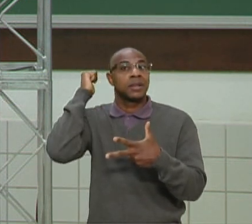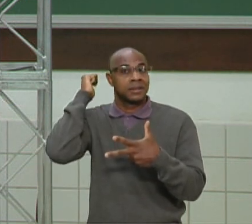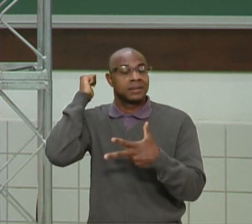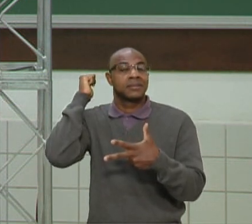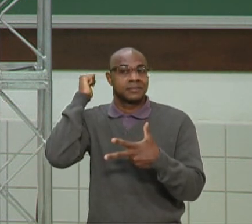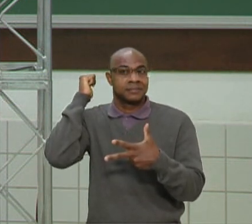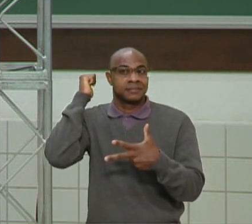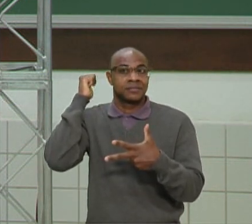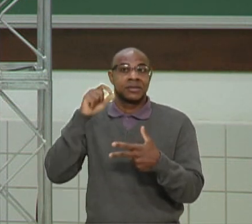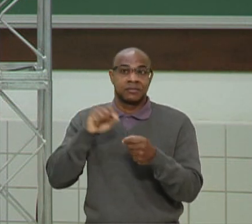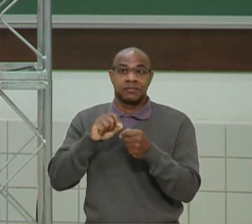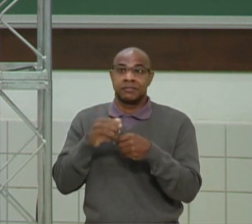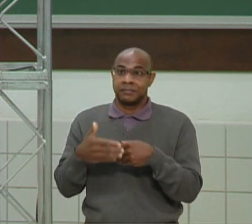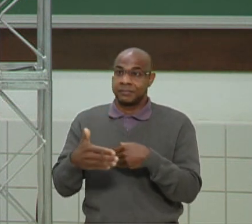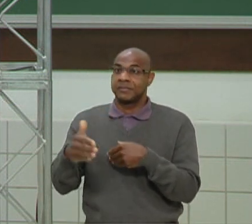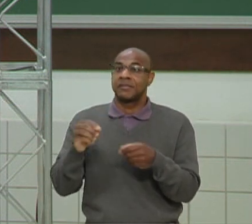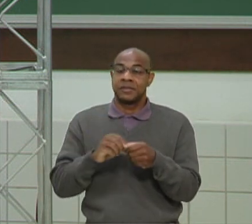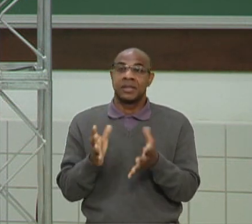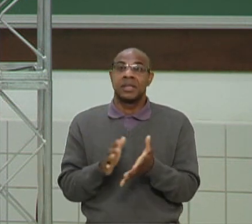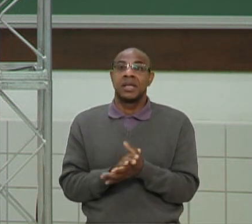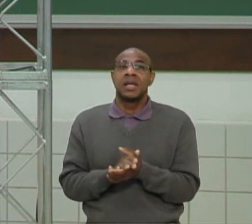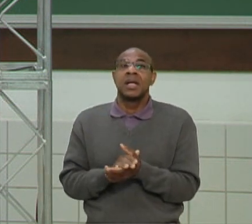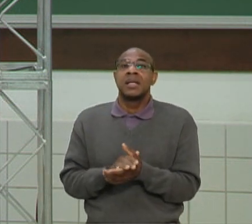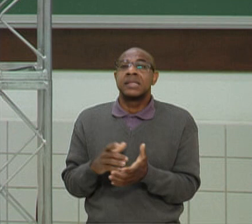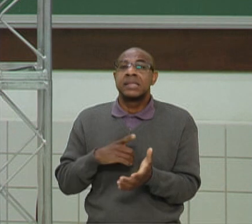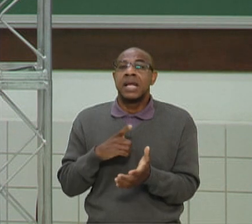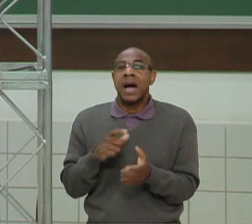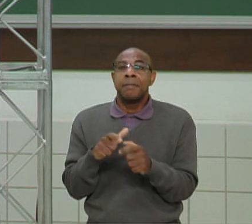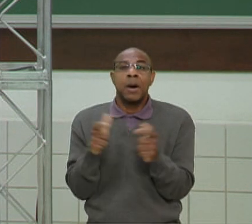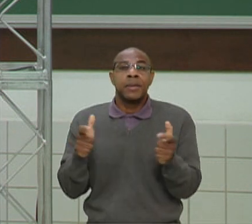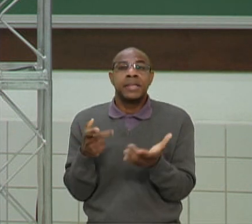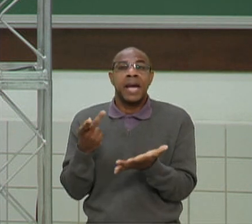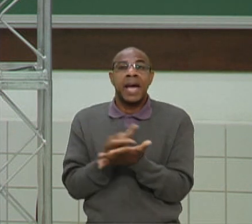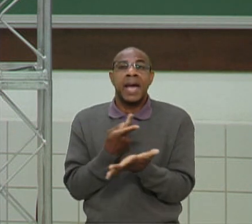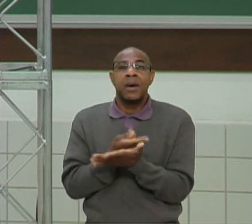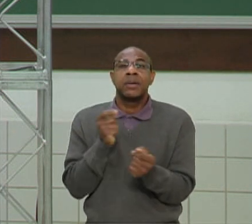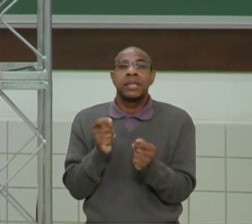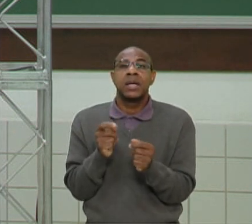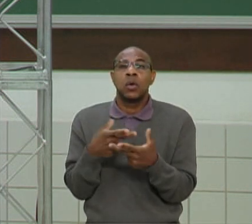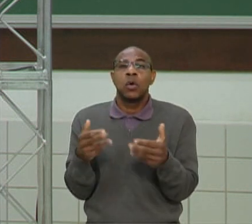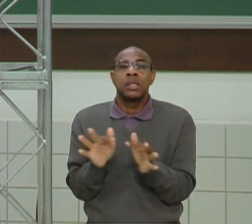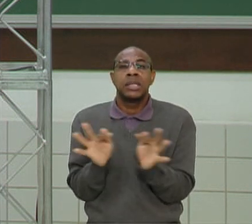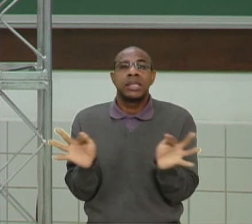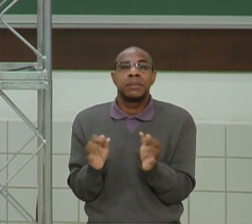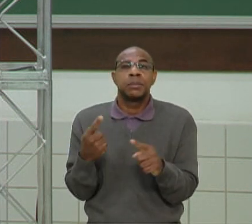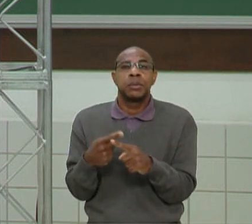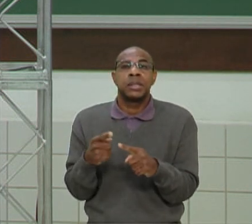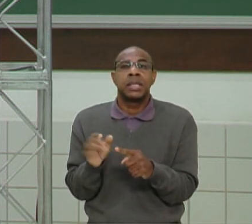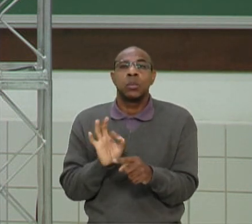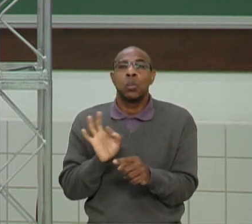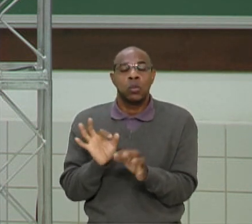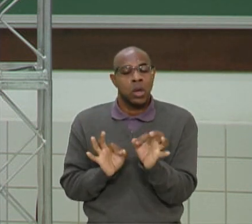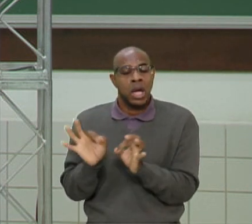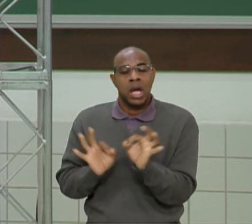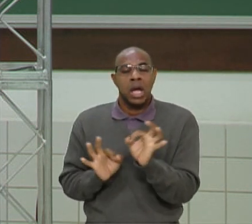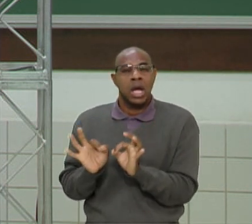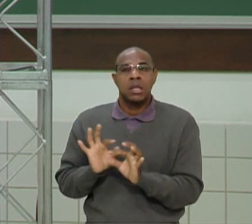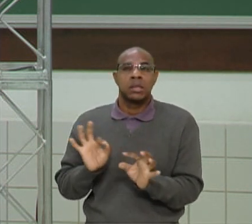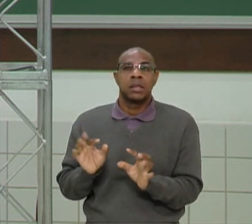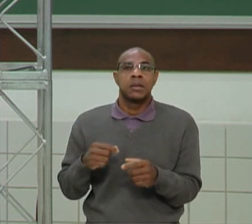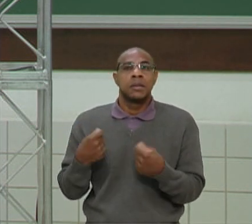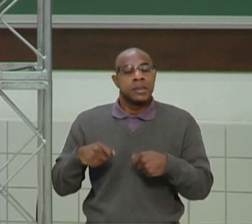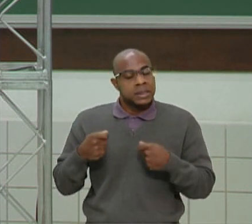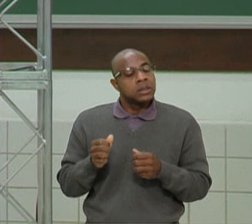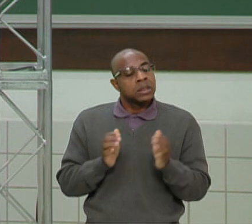a maioria erra coisas muito simples por não organizar o raciocínio. Então, organizar o raciocínio e fazer passo